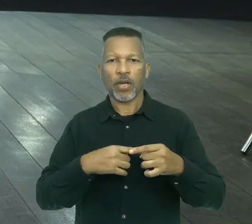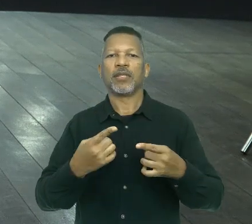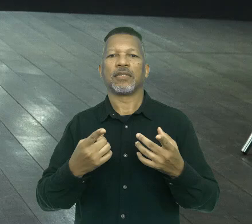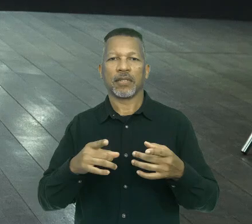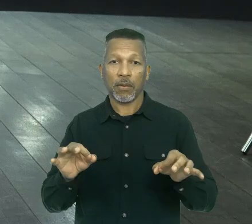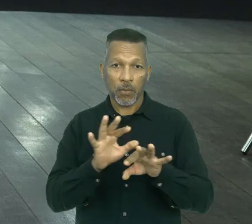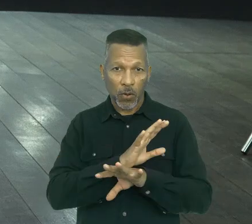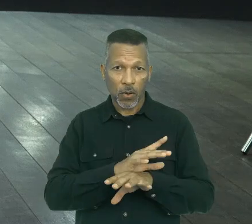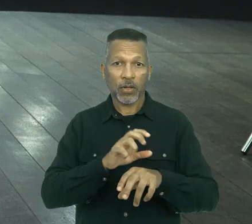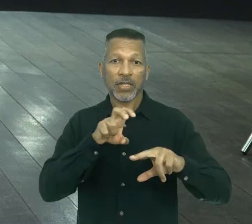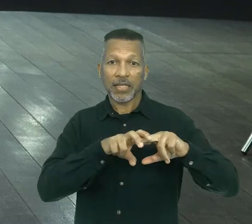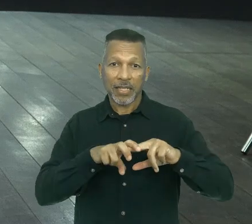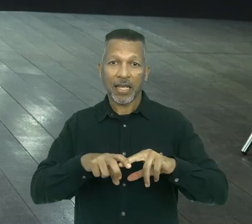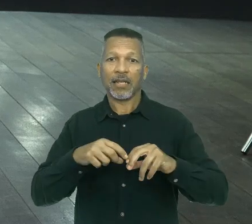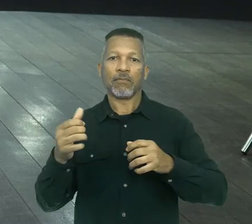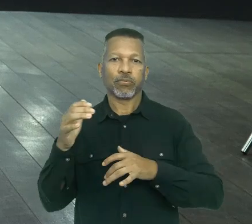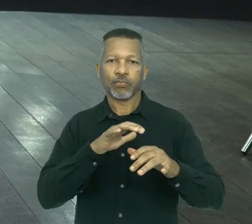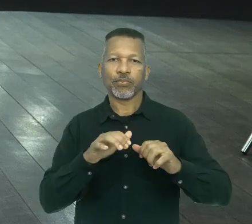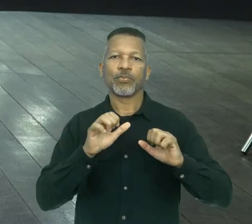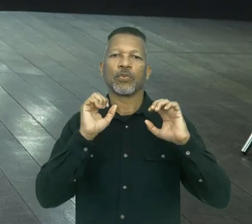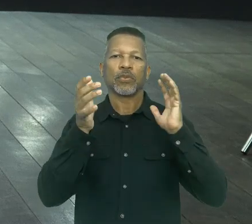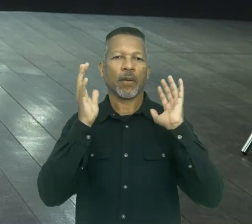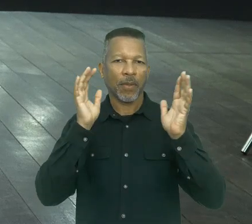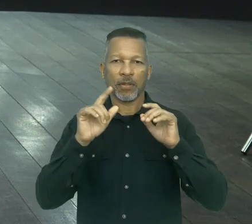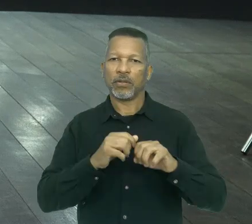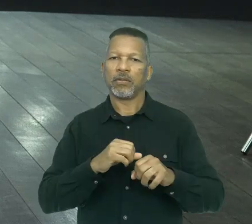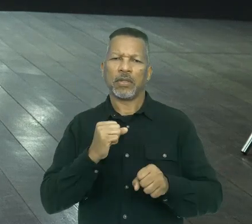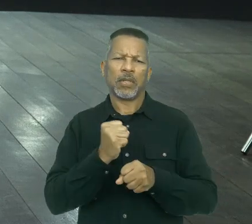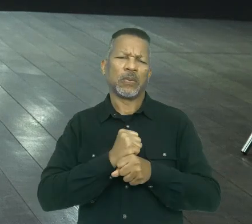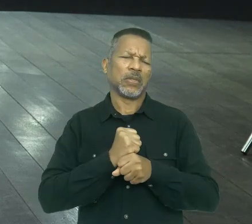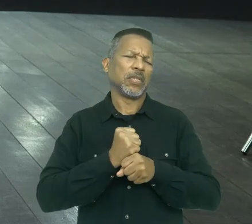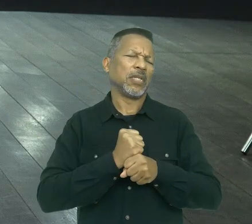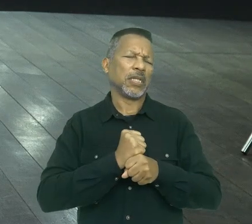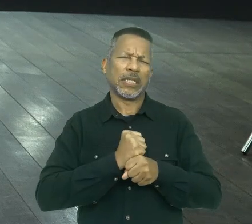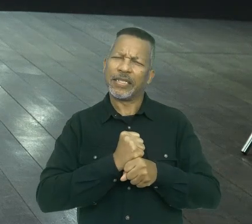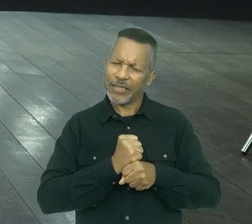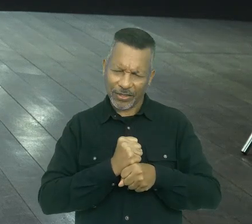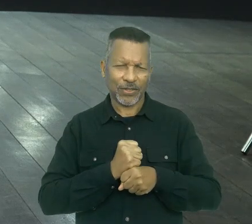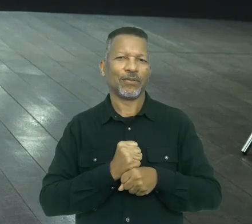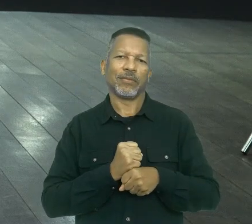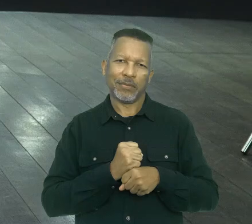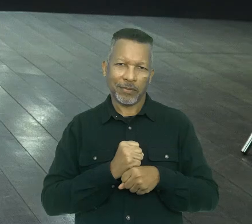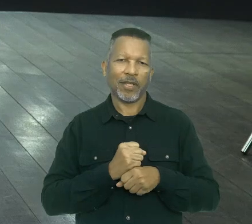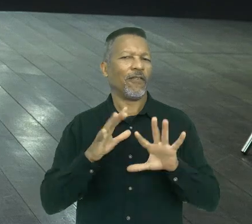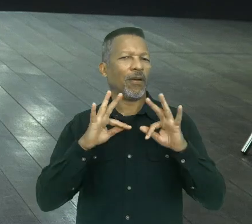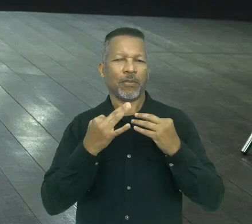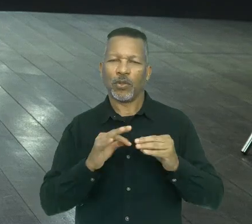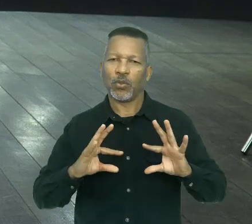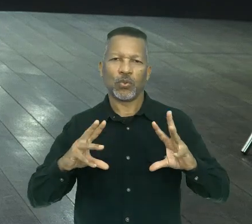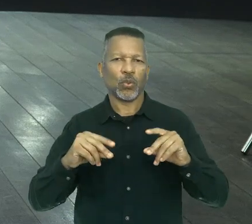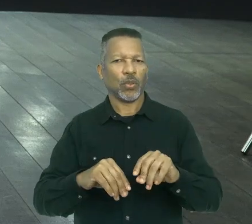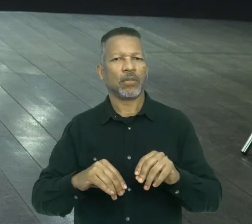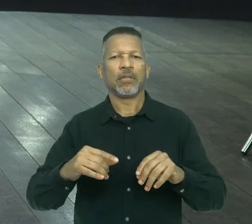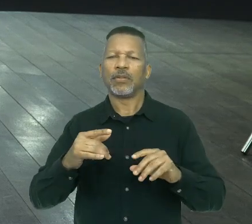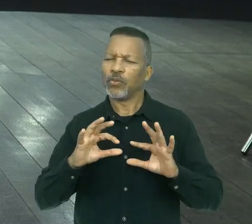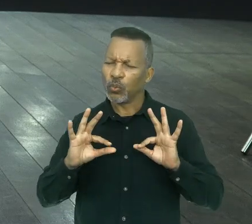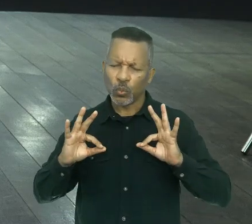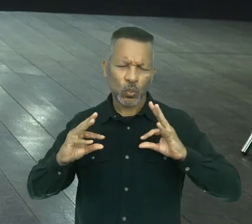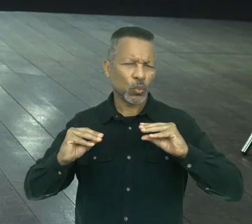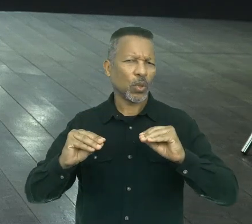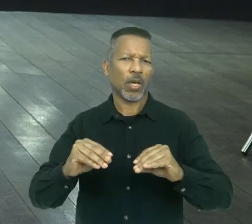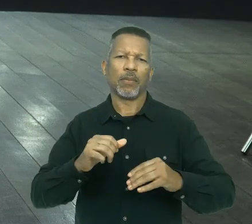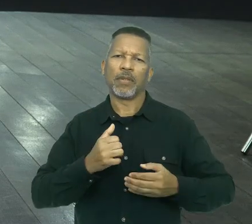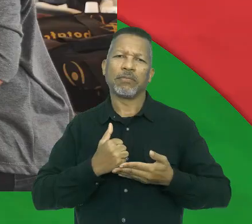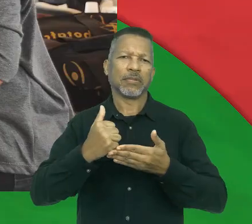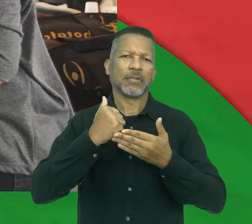novo. Isso assim, nossa, foram muitos anos fazendo isso. Família toda. Eu, papai, mamãe, todo mundo carregando